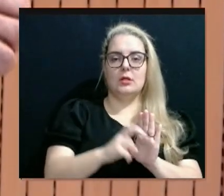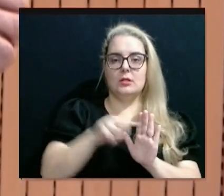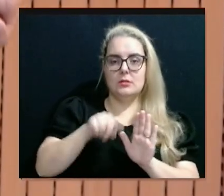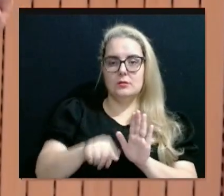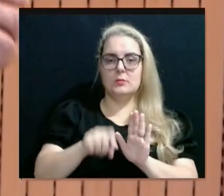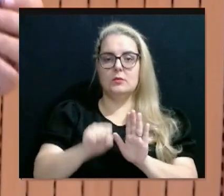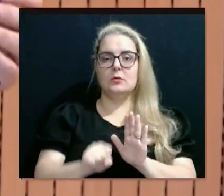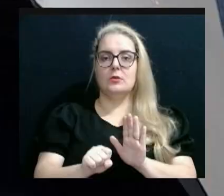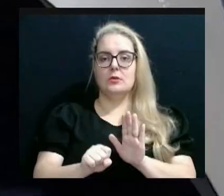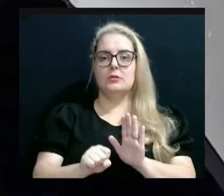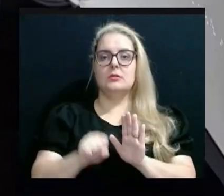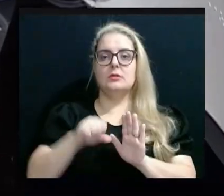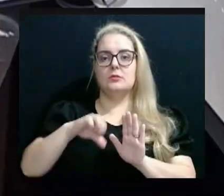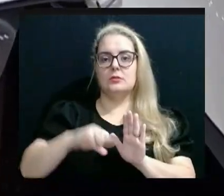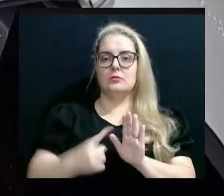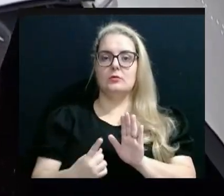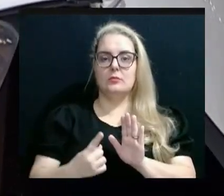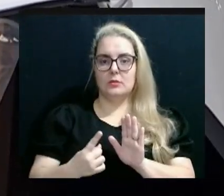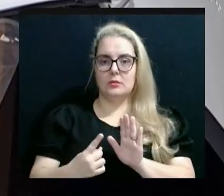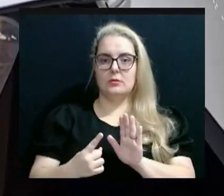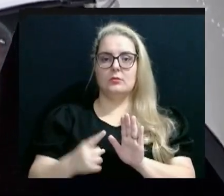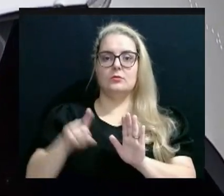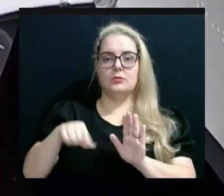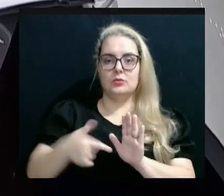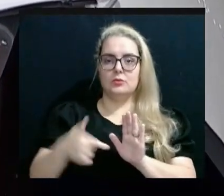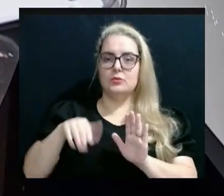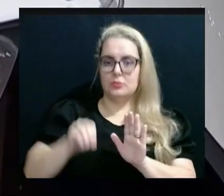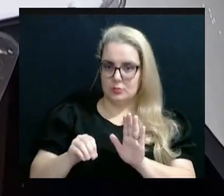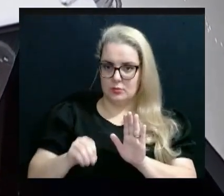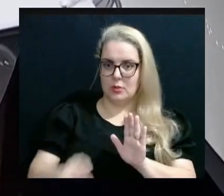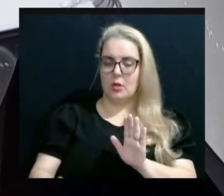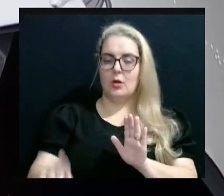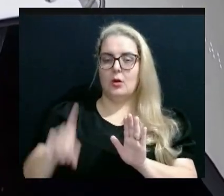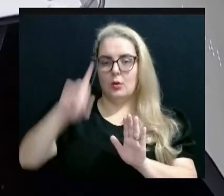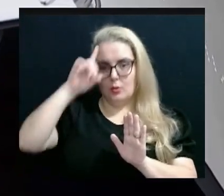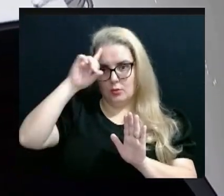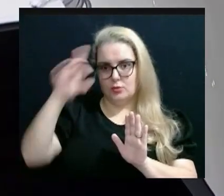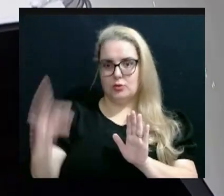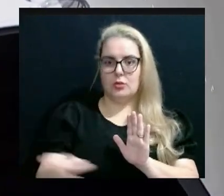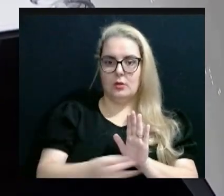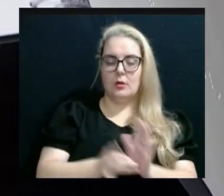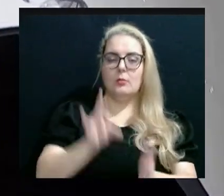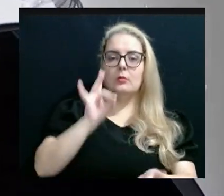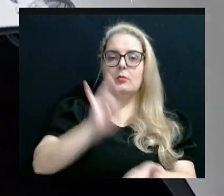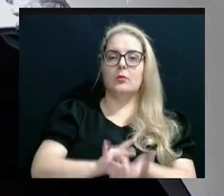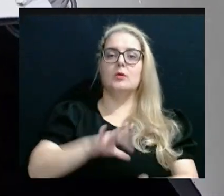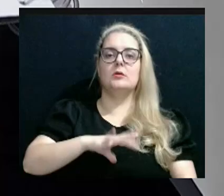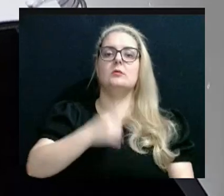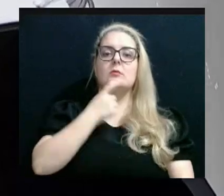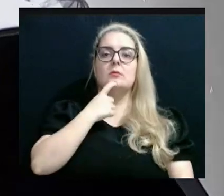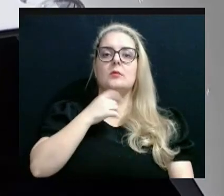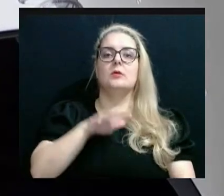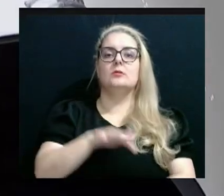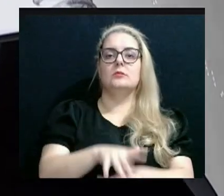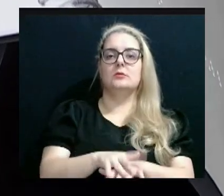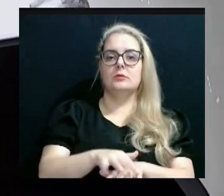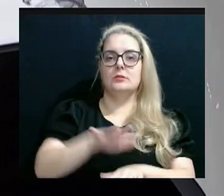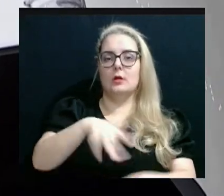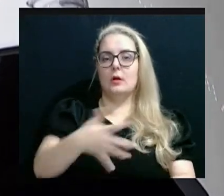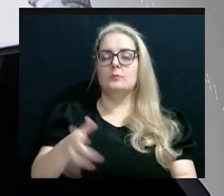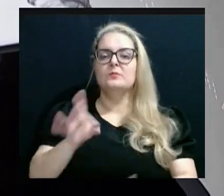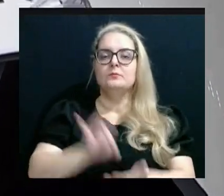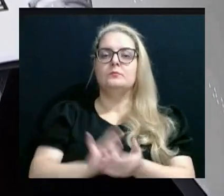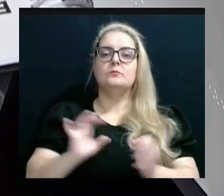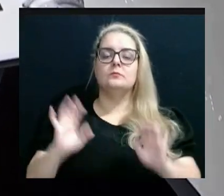15.891 de 2020, que inclui o Dia Municipal do Sistema Braille no calendário oficial de Campinas,